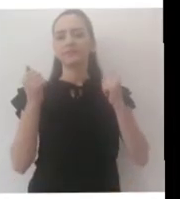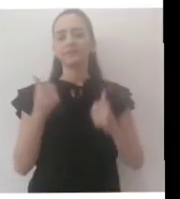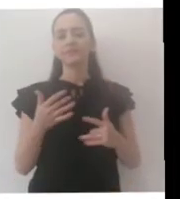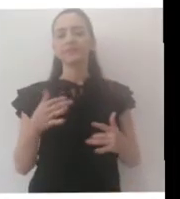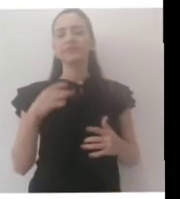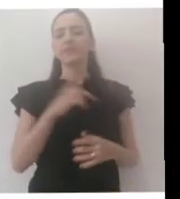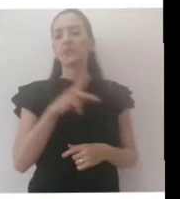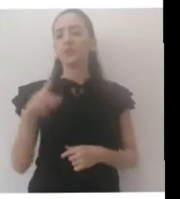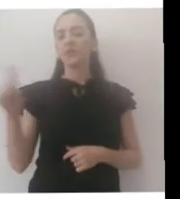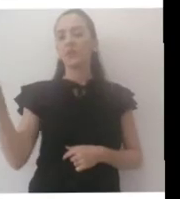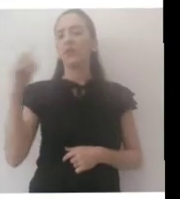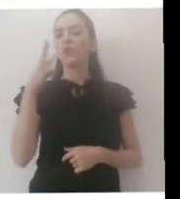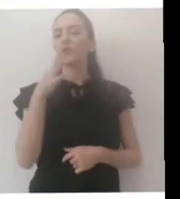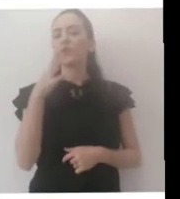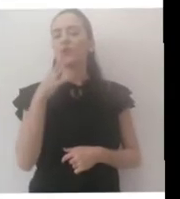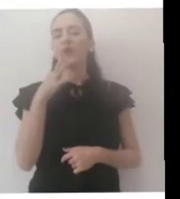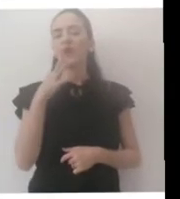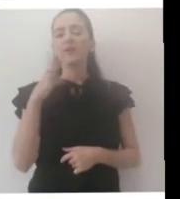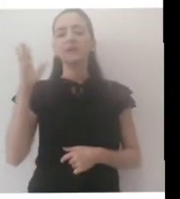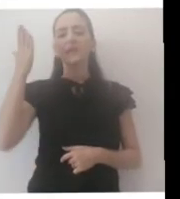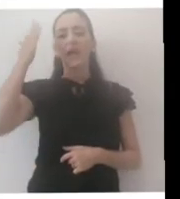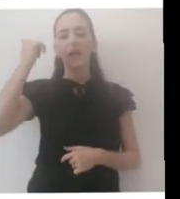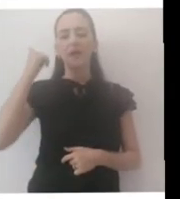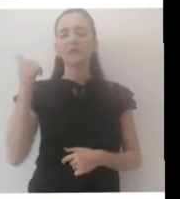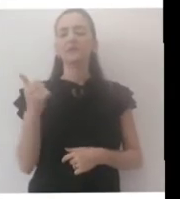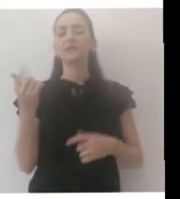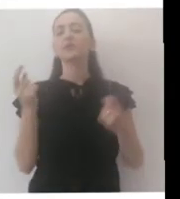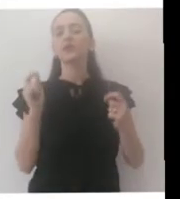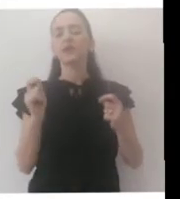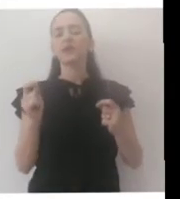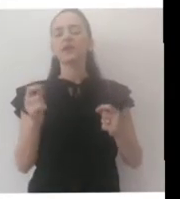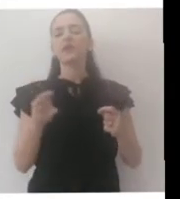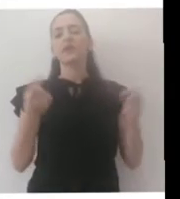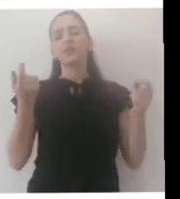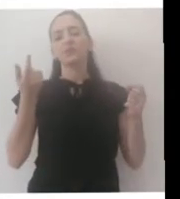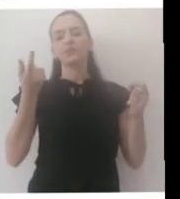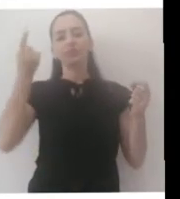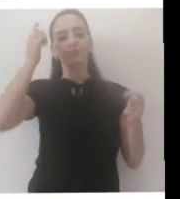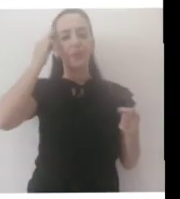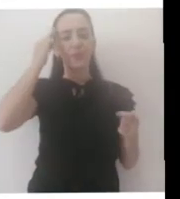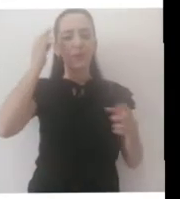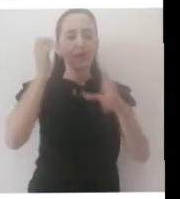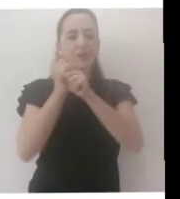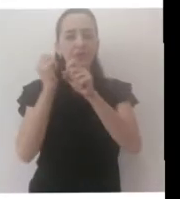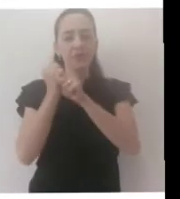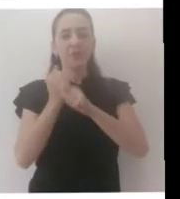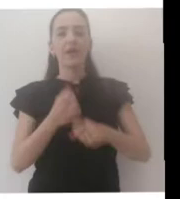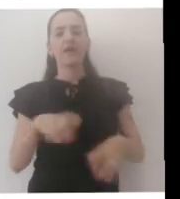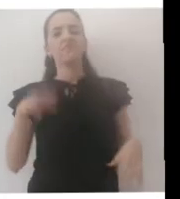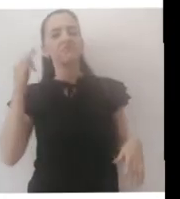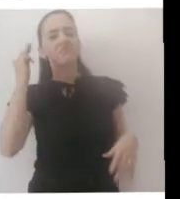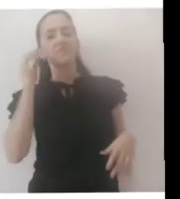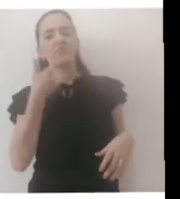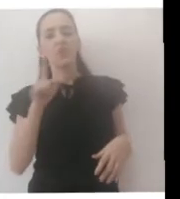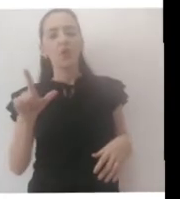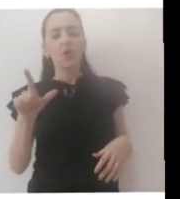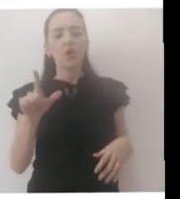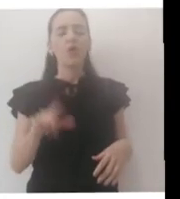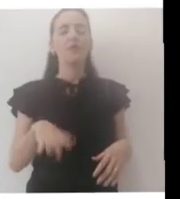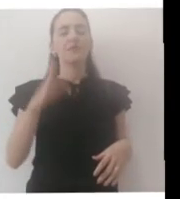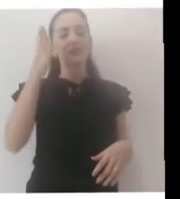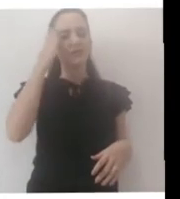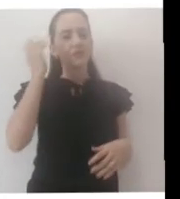seja, contar de memória e o contar com significado numérico, ou seja, ficar falando 1, 2,